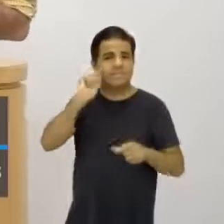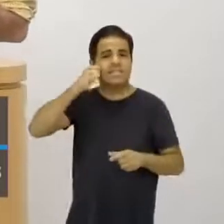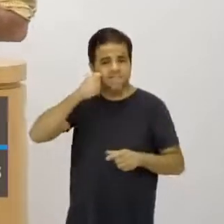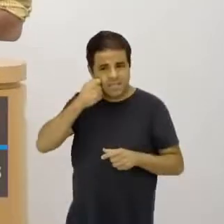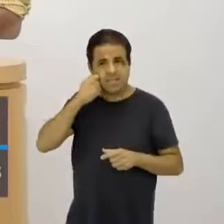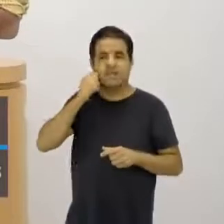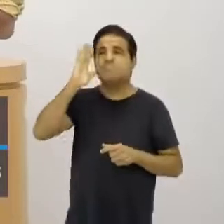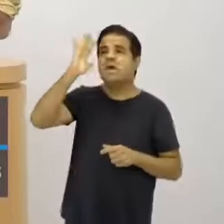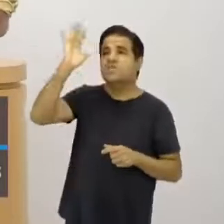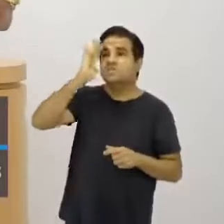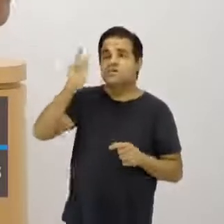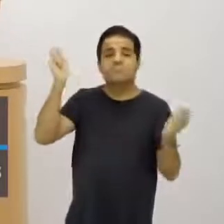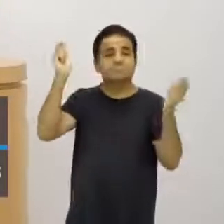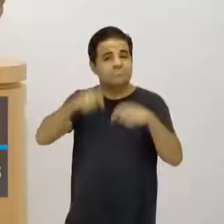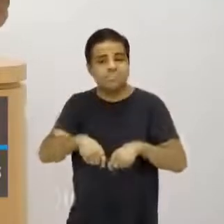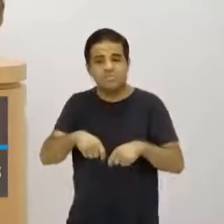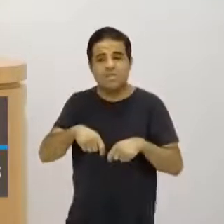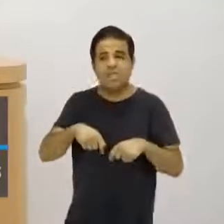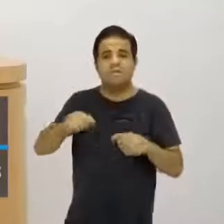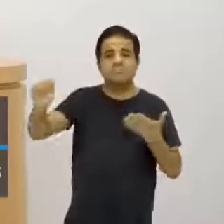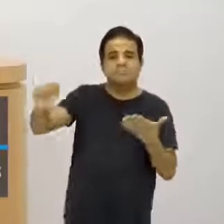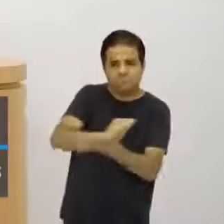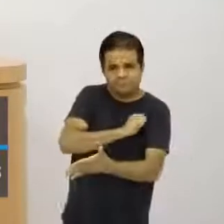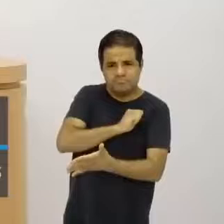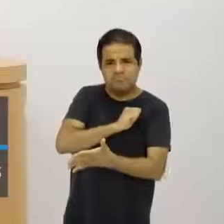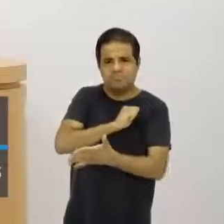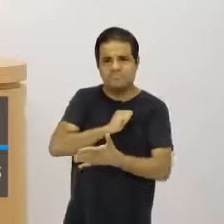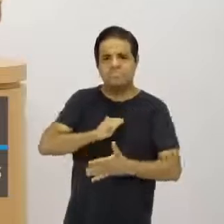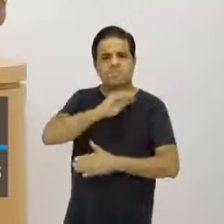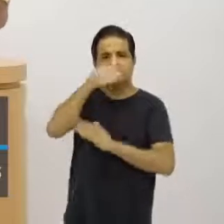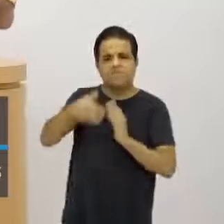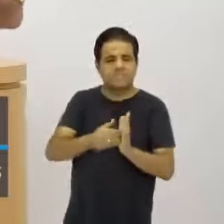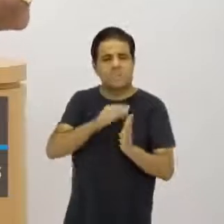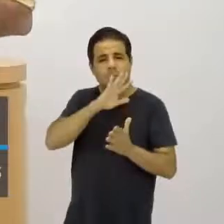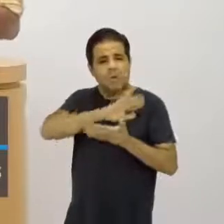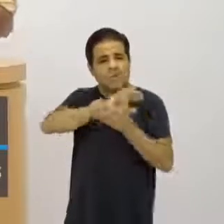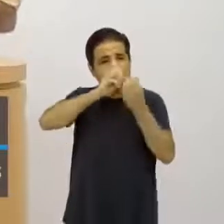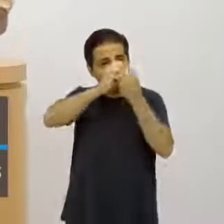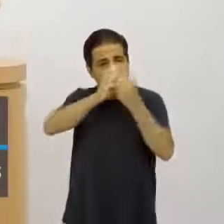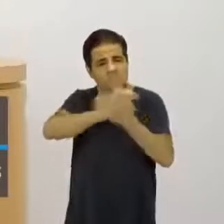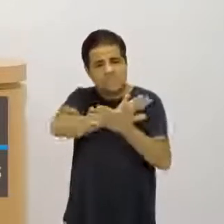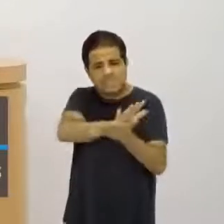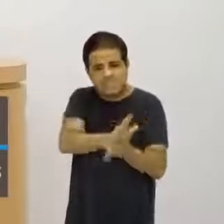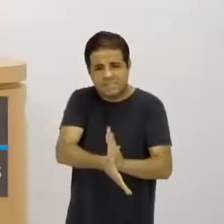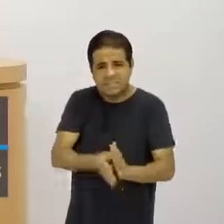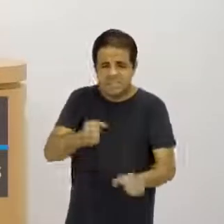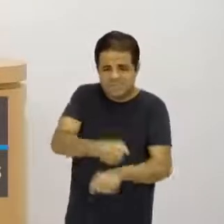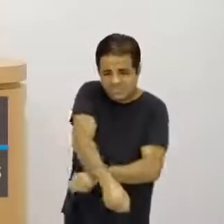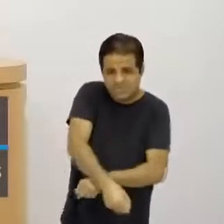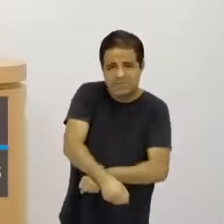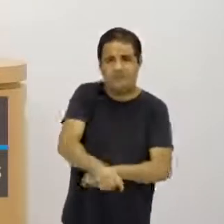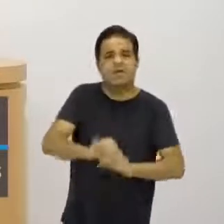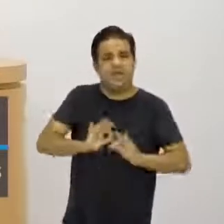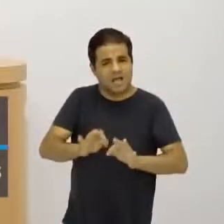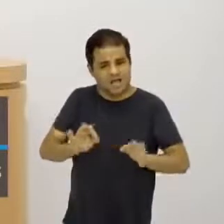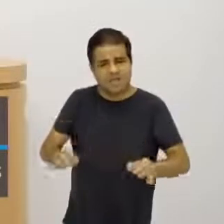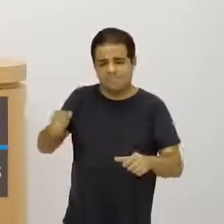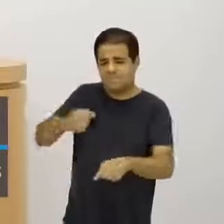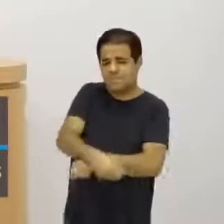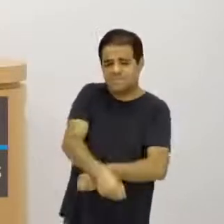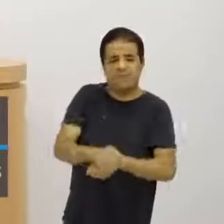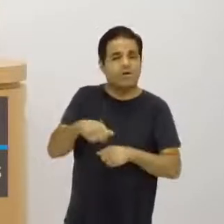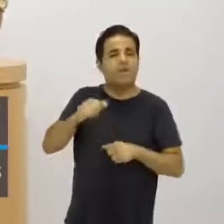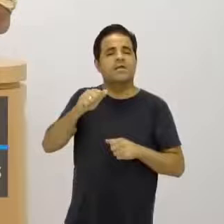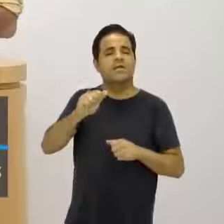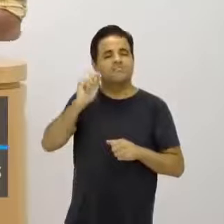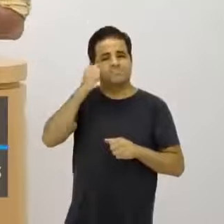Brasil, imaginando que pudesse passar uma borracha nessa tragédia que significou a escravidão afro no